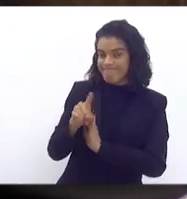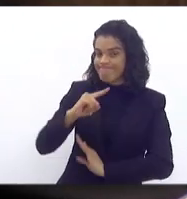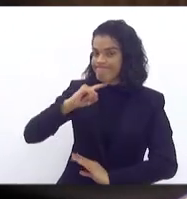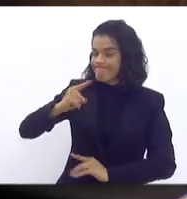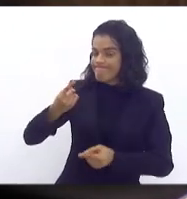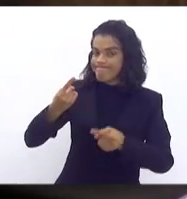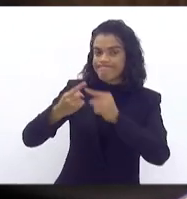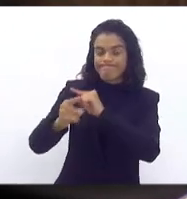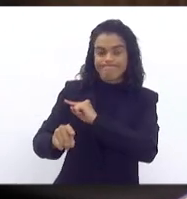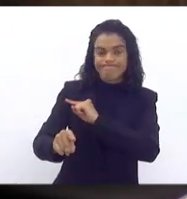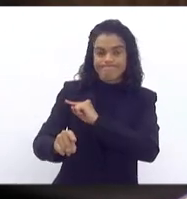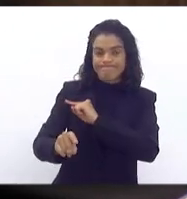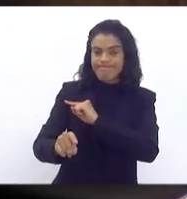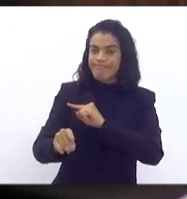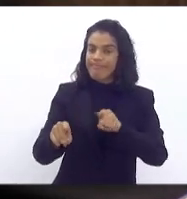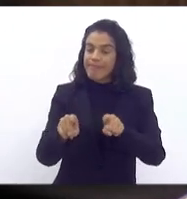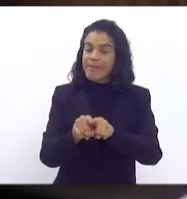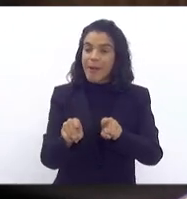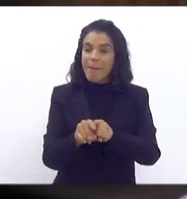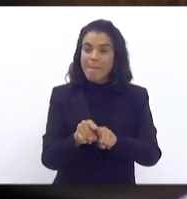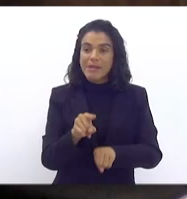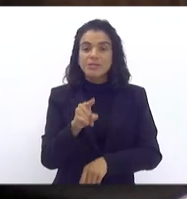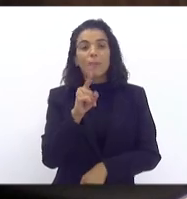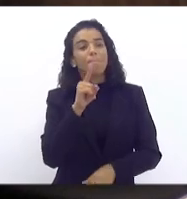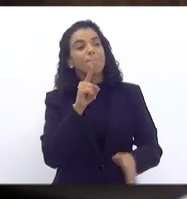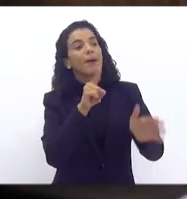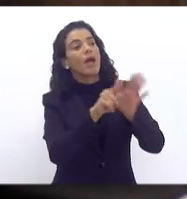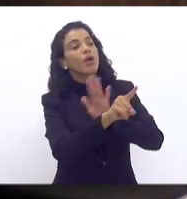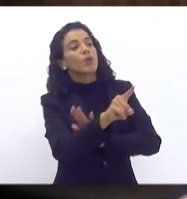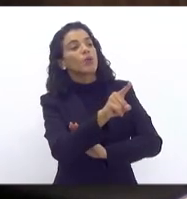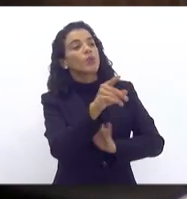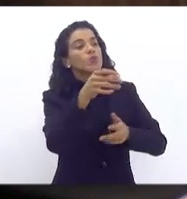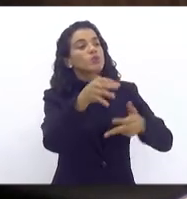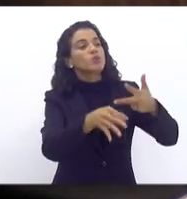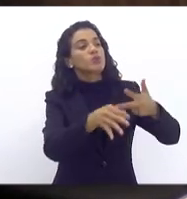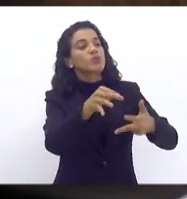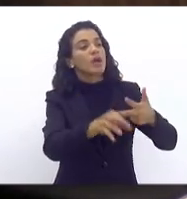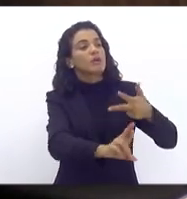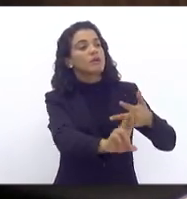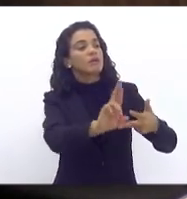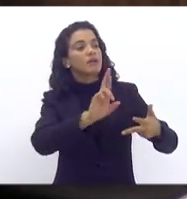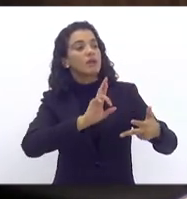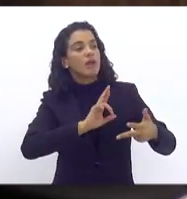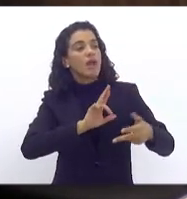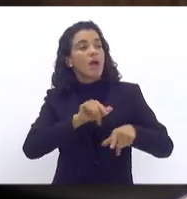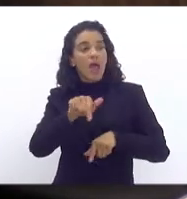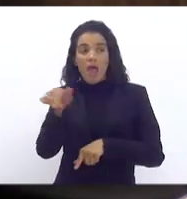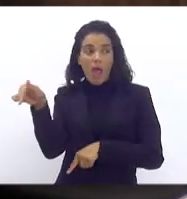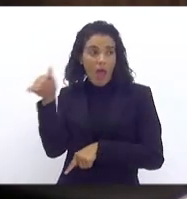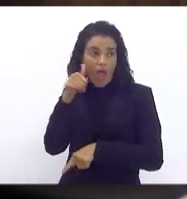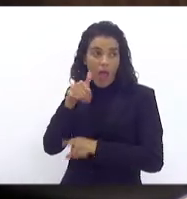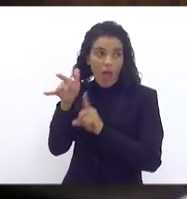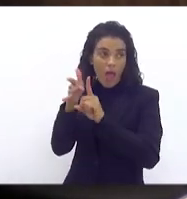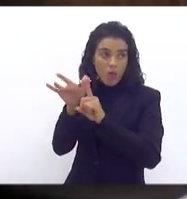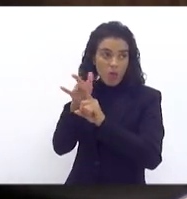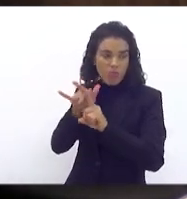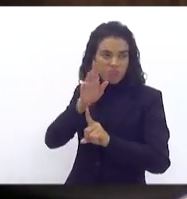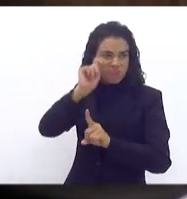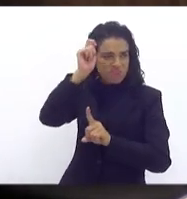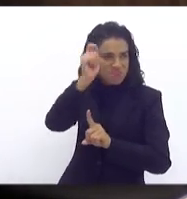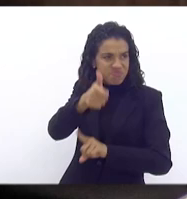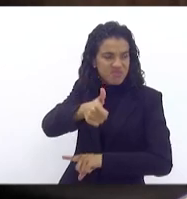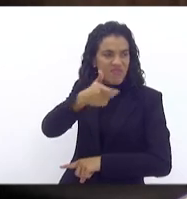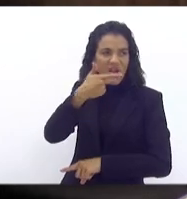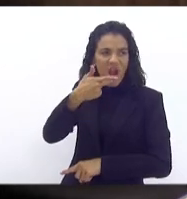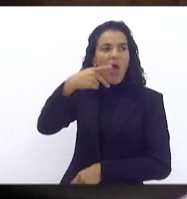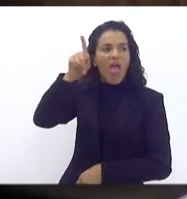quando eu questiono eu recebo uma resposta do Poder Judiciário dizendo mas ela reconheceu sem Tito ba ela não